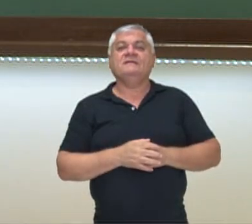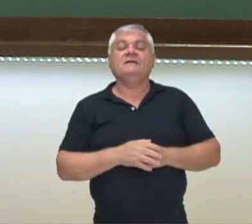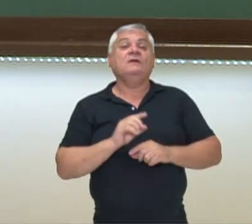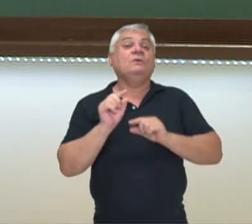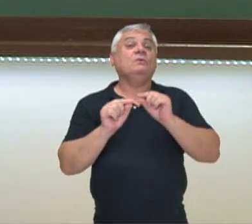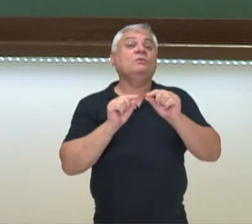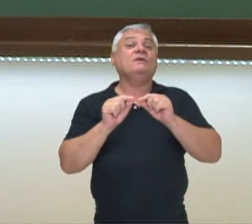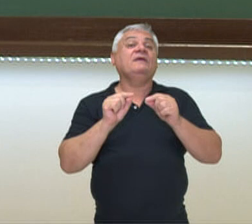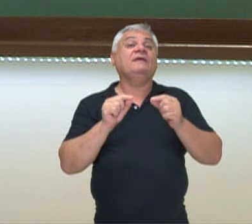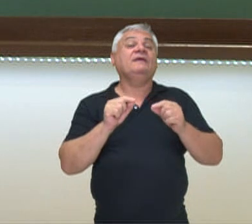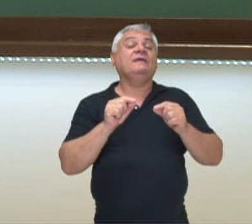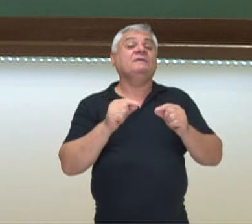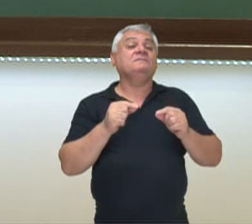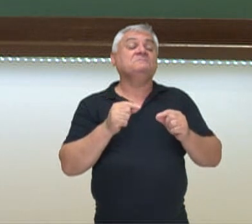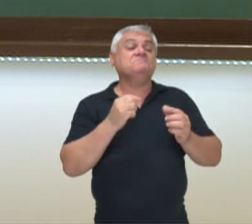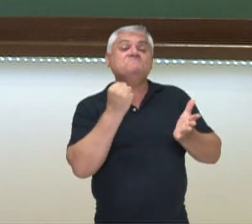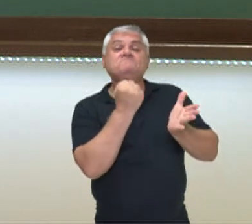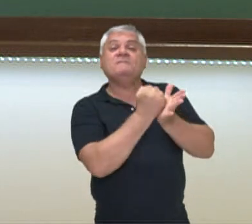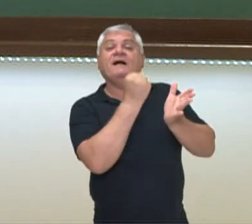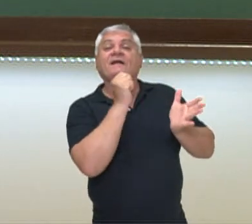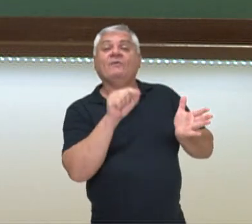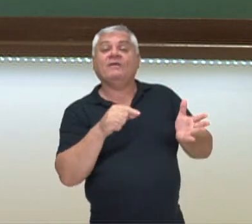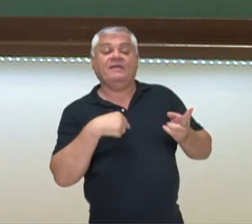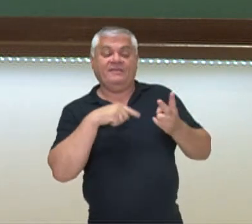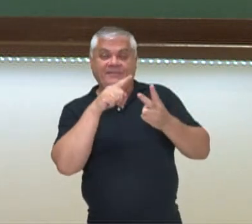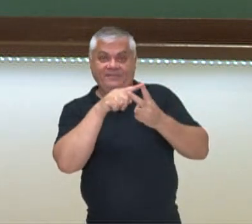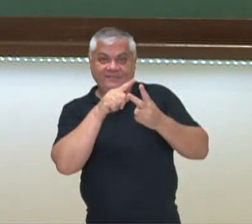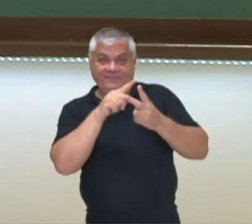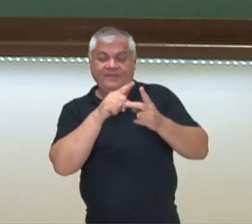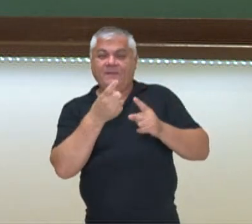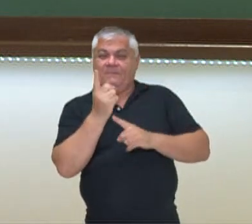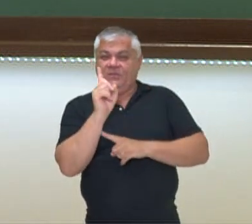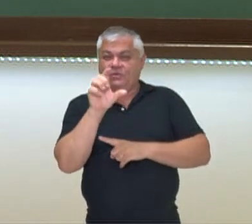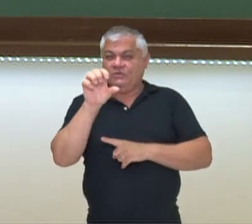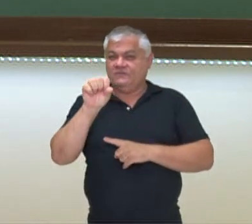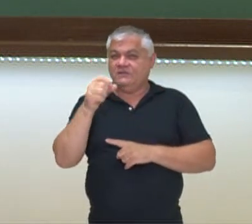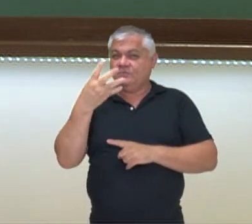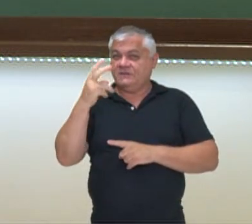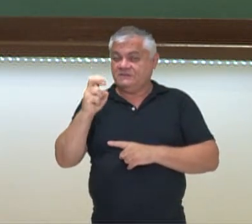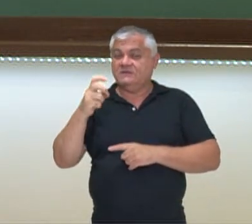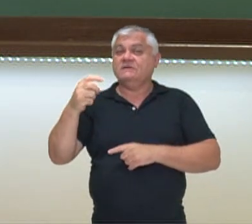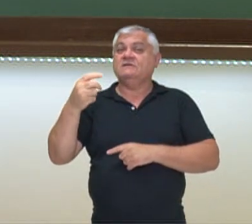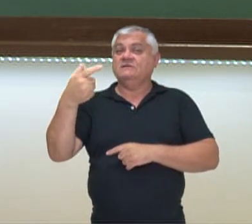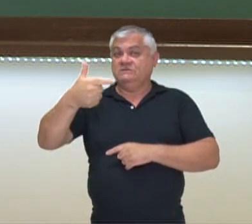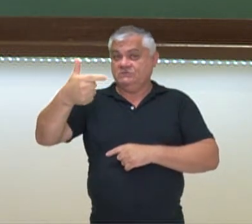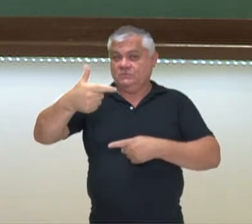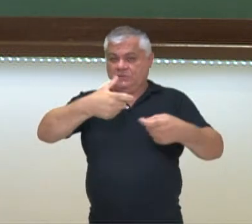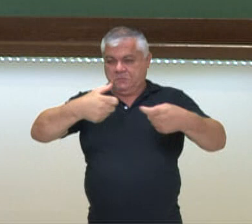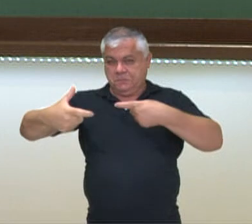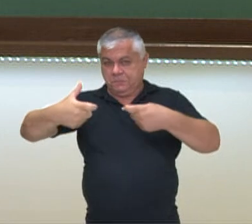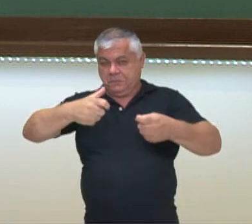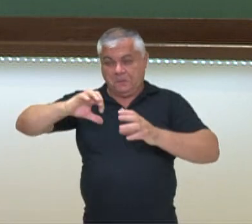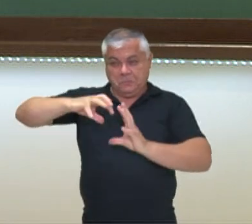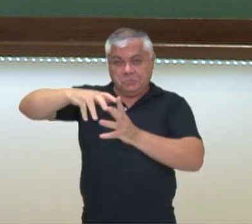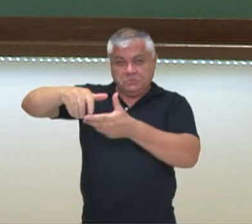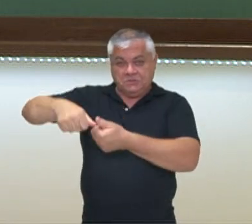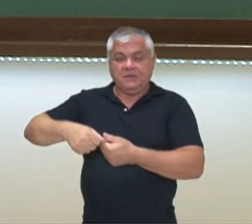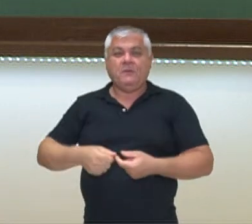se caracteriza principalmente por duas datas: 1945, logo após o final da Segunda Guerra Mundial,